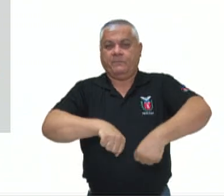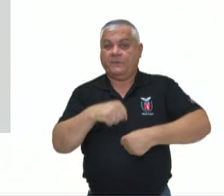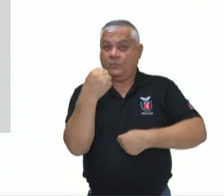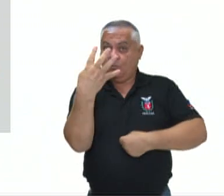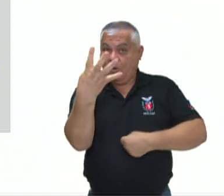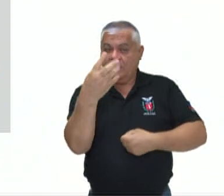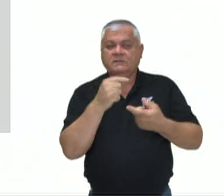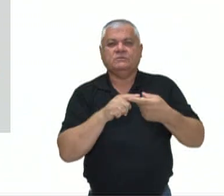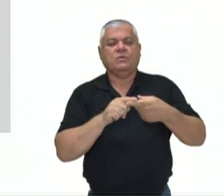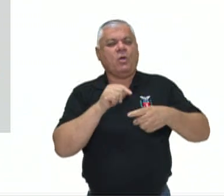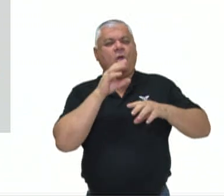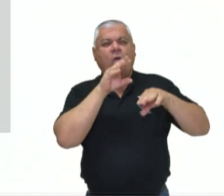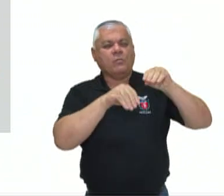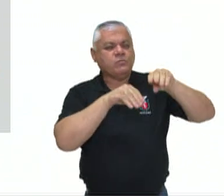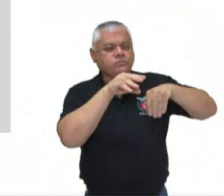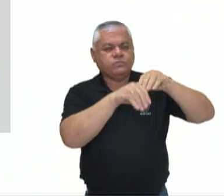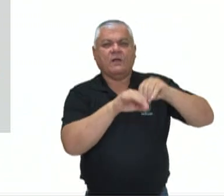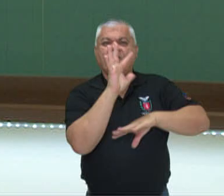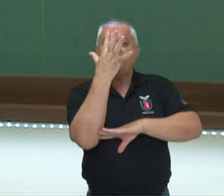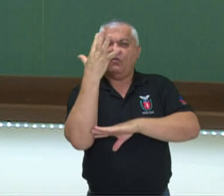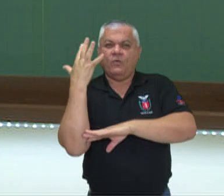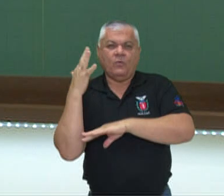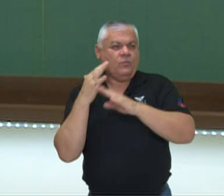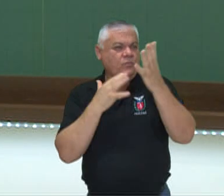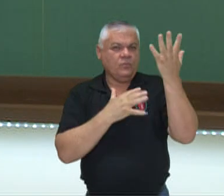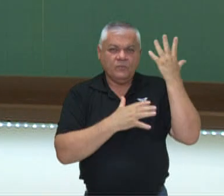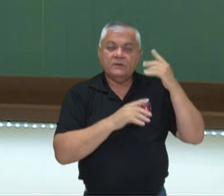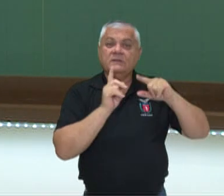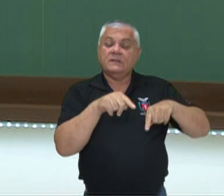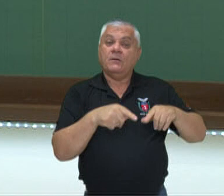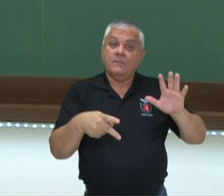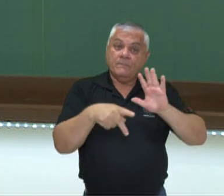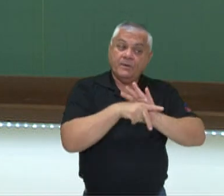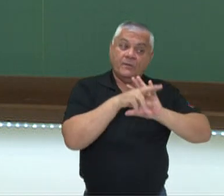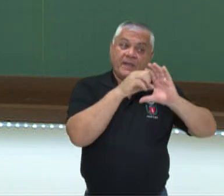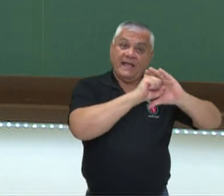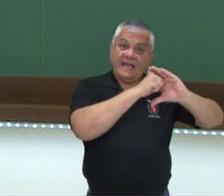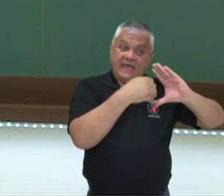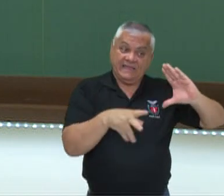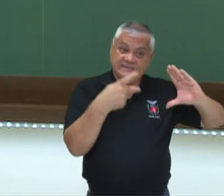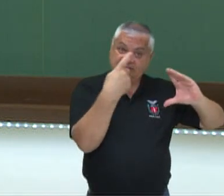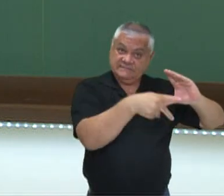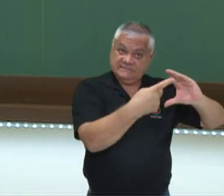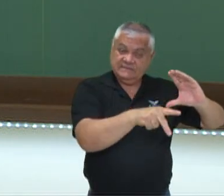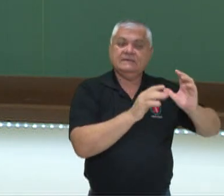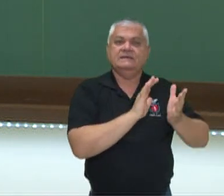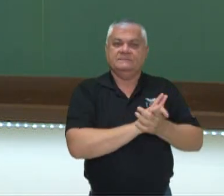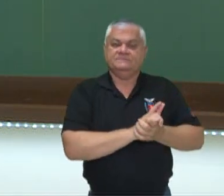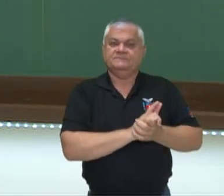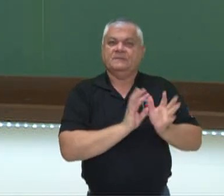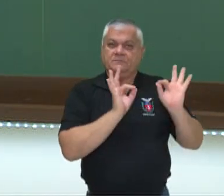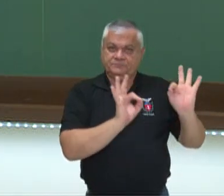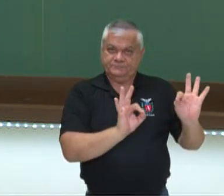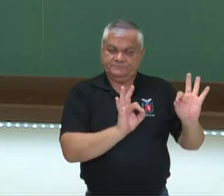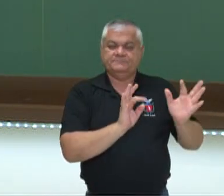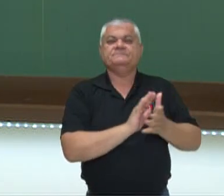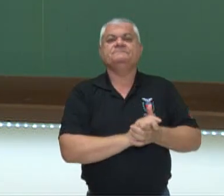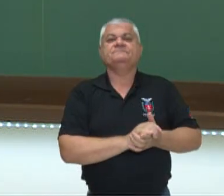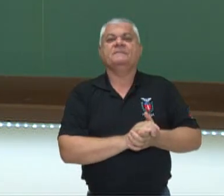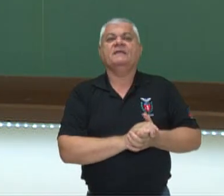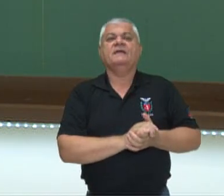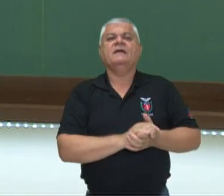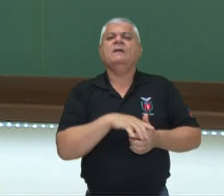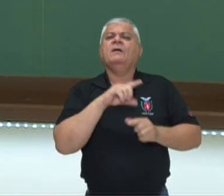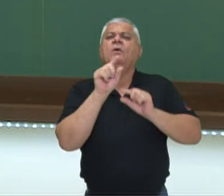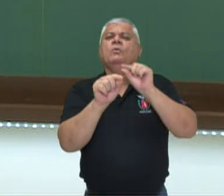que caracteriza essencialmente este animal, essa substância, cavalo, certo?